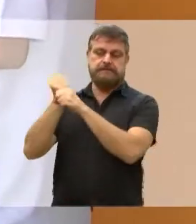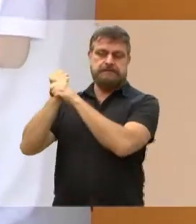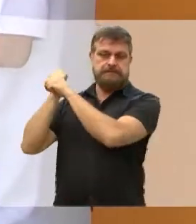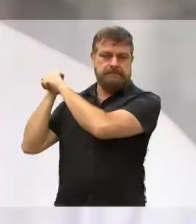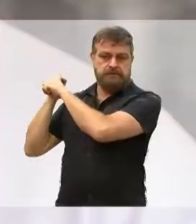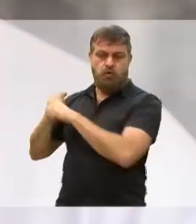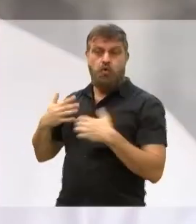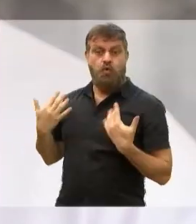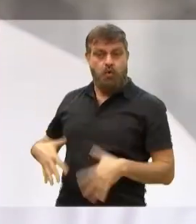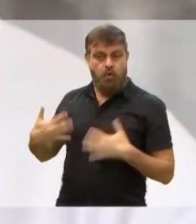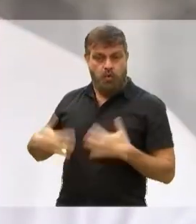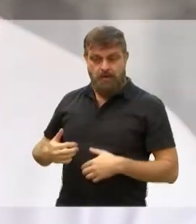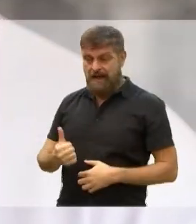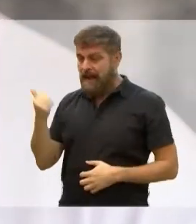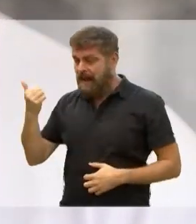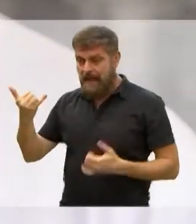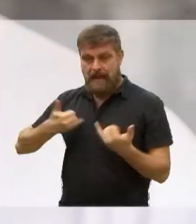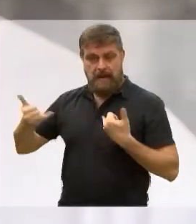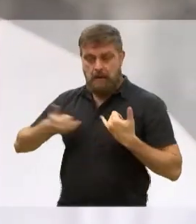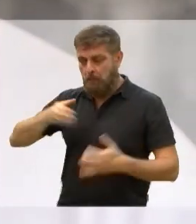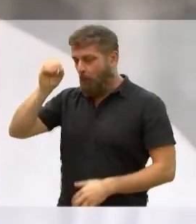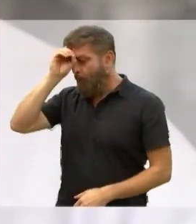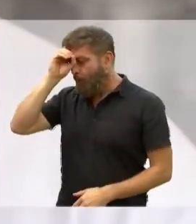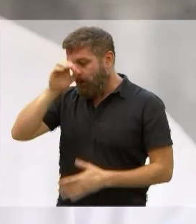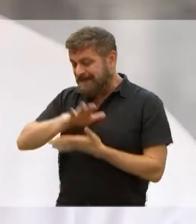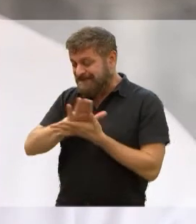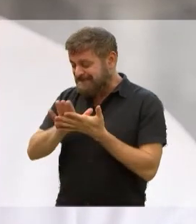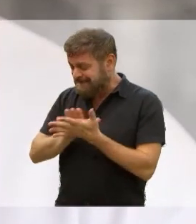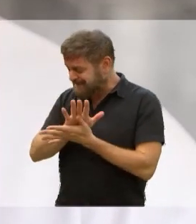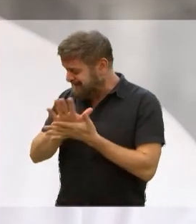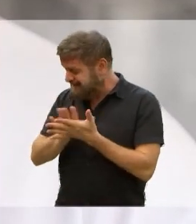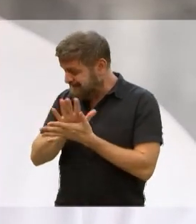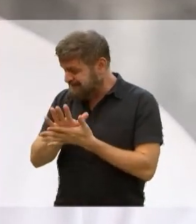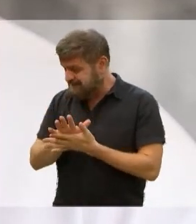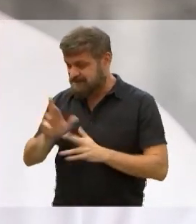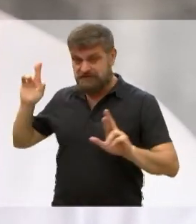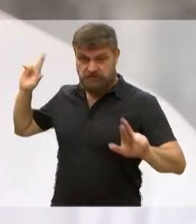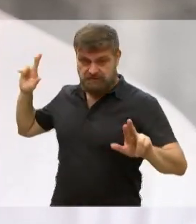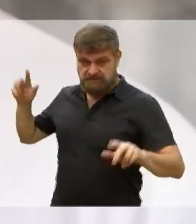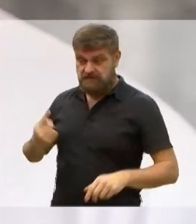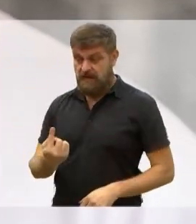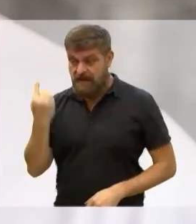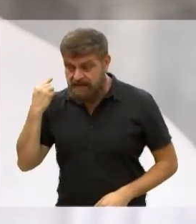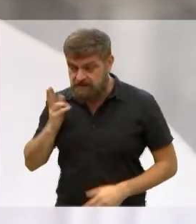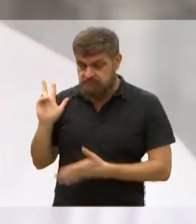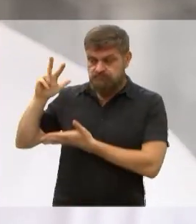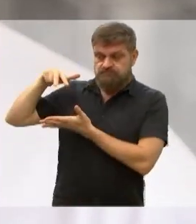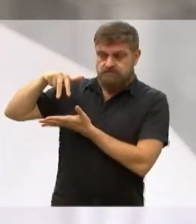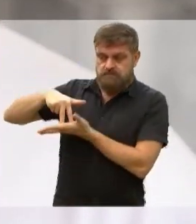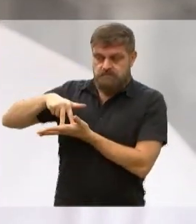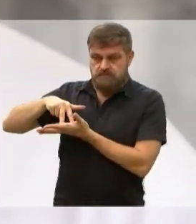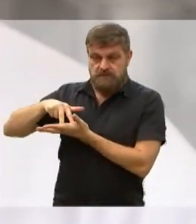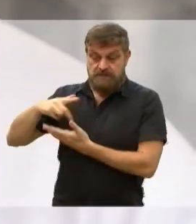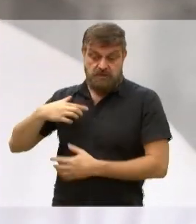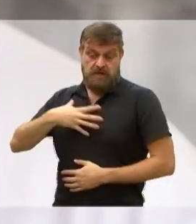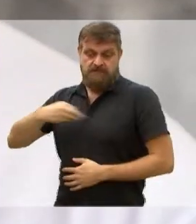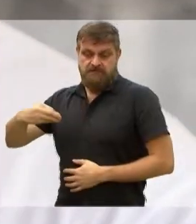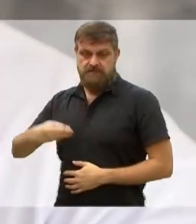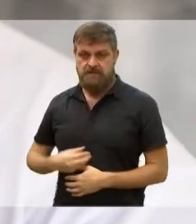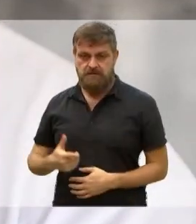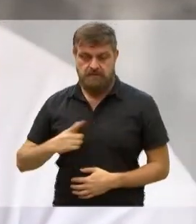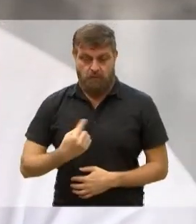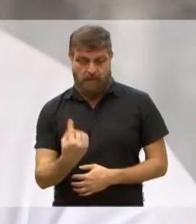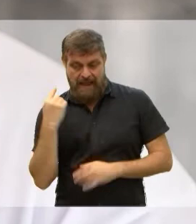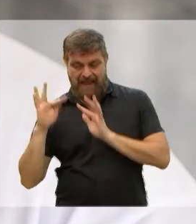anos atrás, que não tiveram informação nenhuma e são protagonistas, né? Então, assim, eu tenho